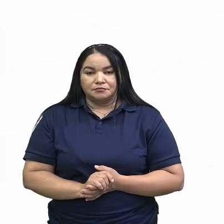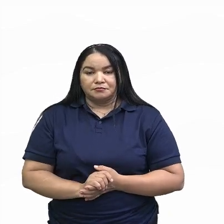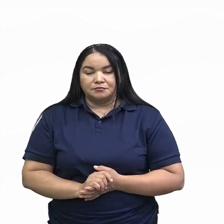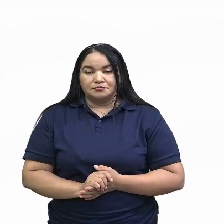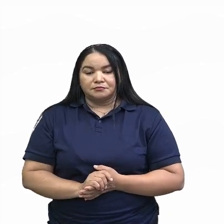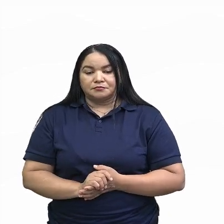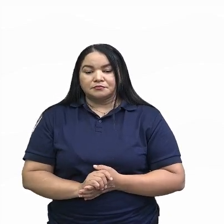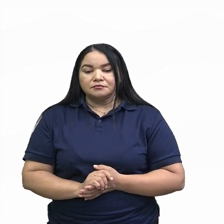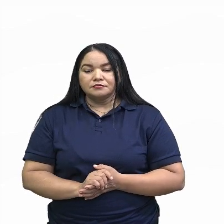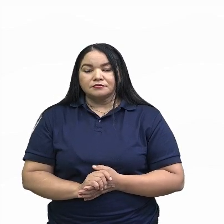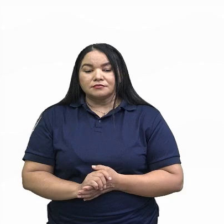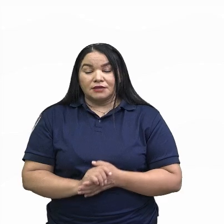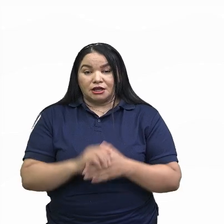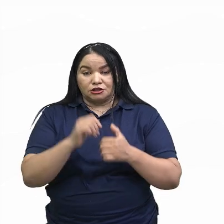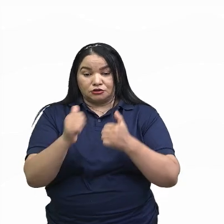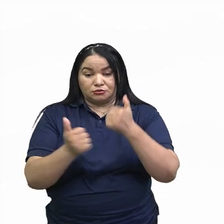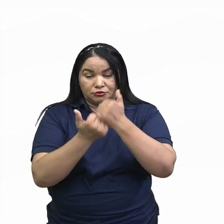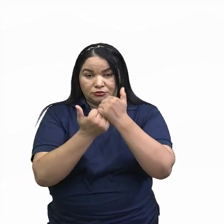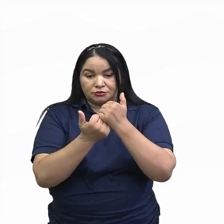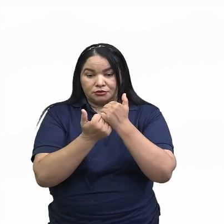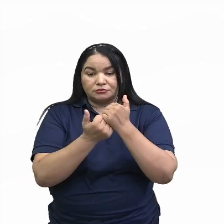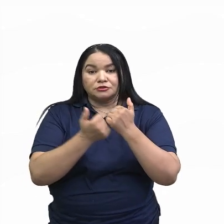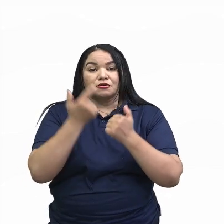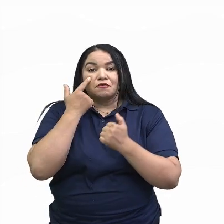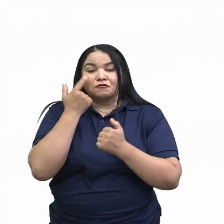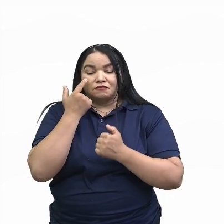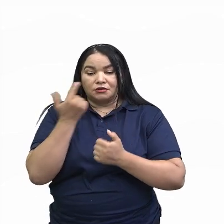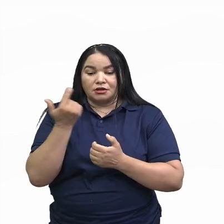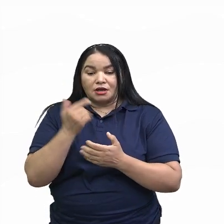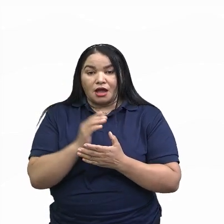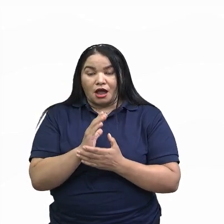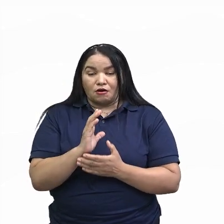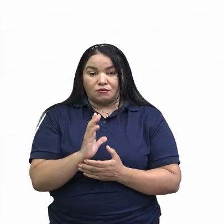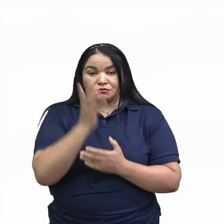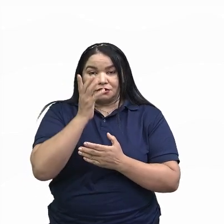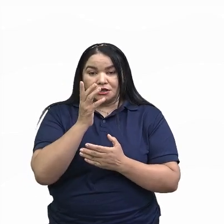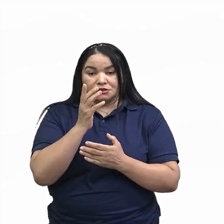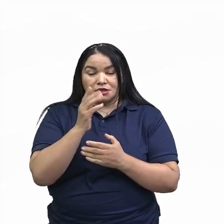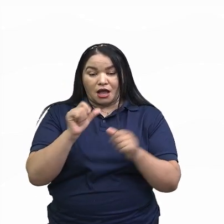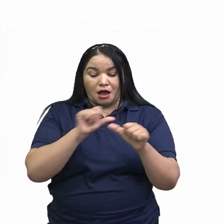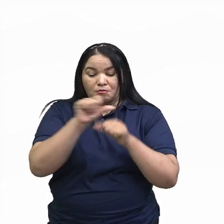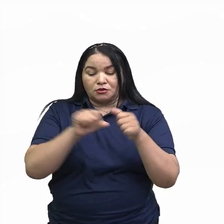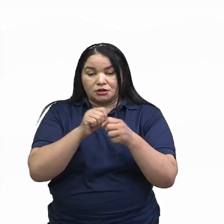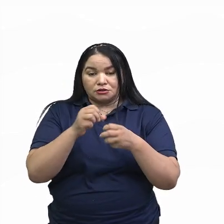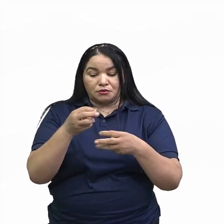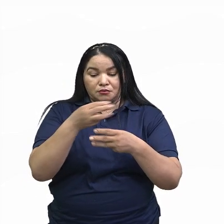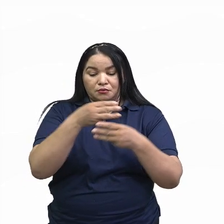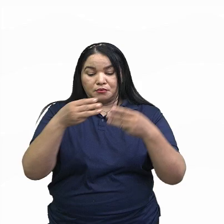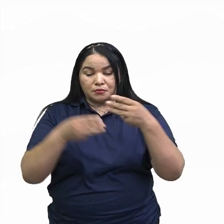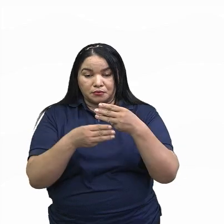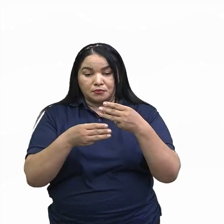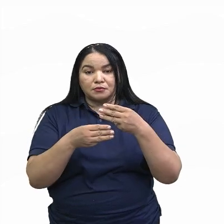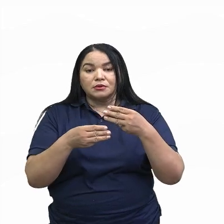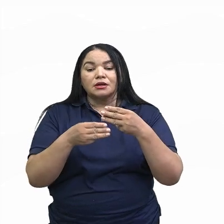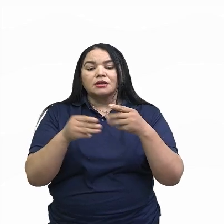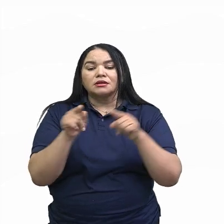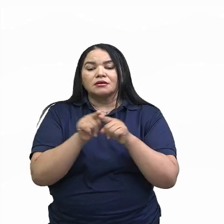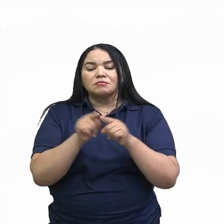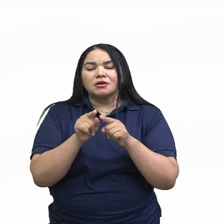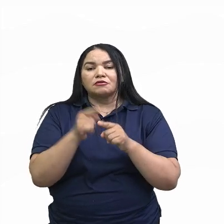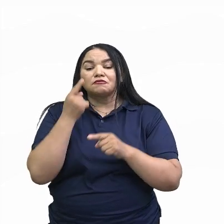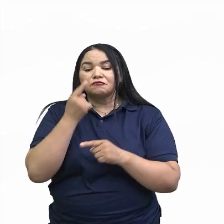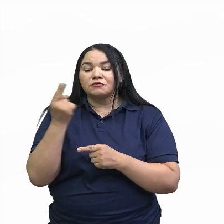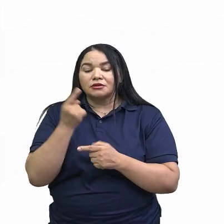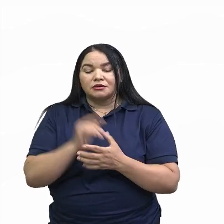um exemplo de substituição, onde ocorre a troca de um ou mais pares de base, né? Então, nessas imagens, a